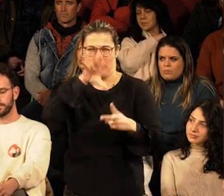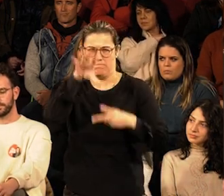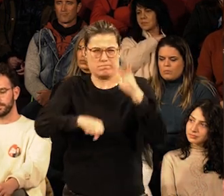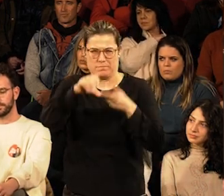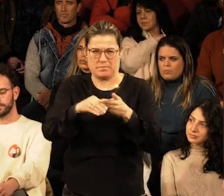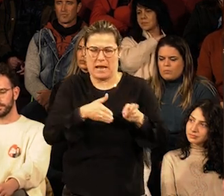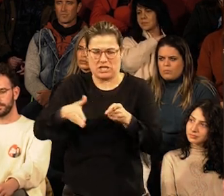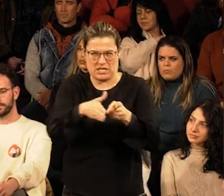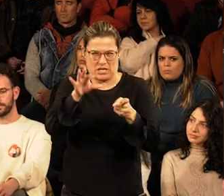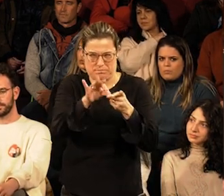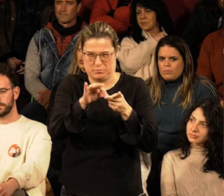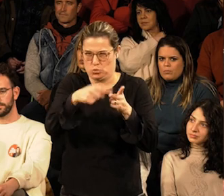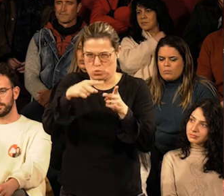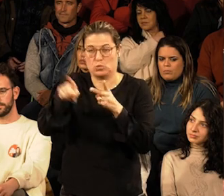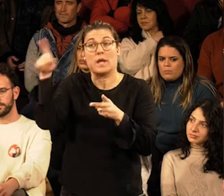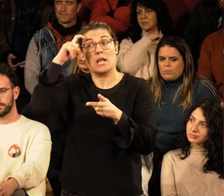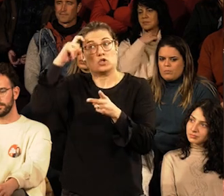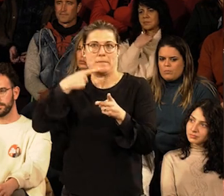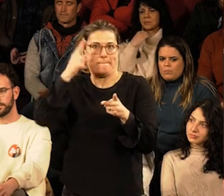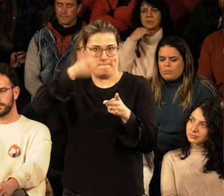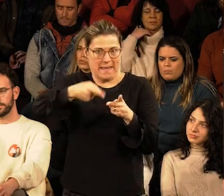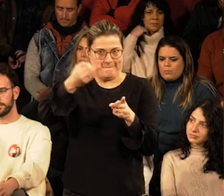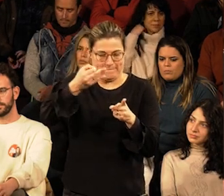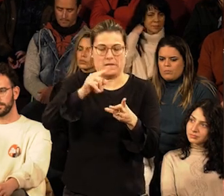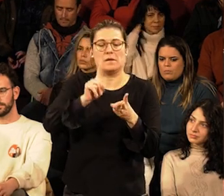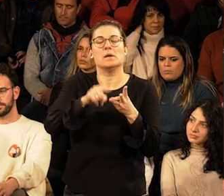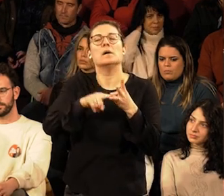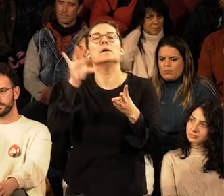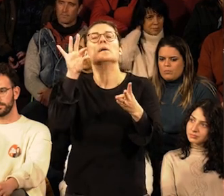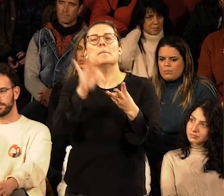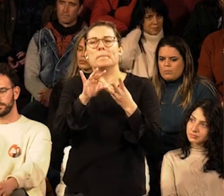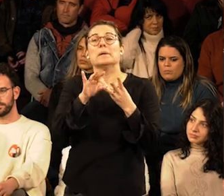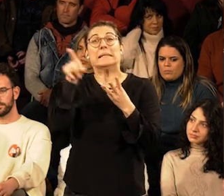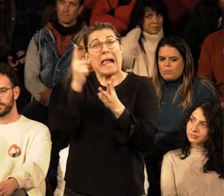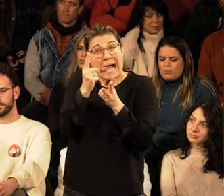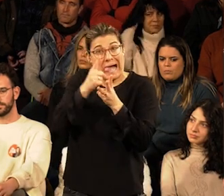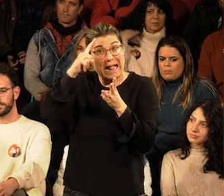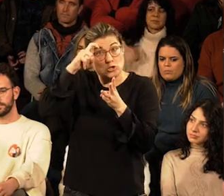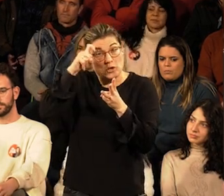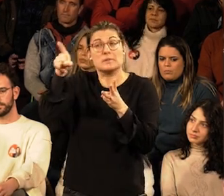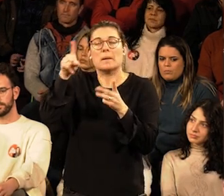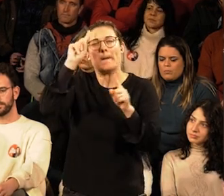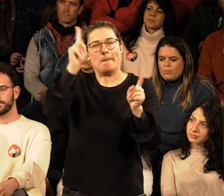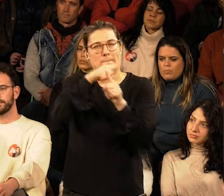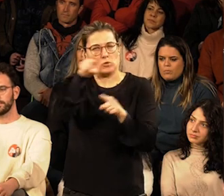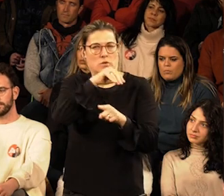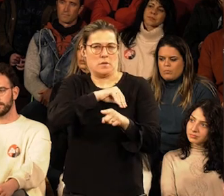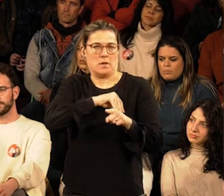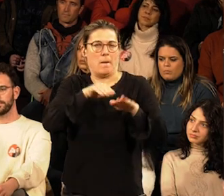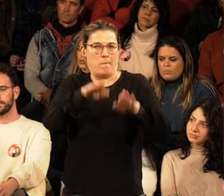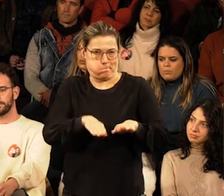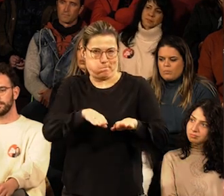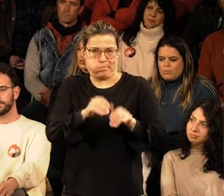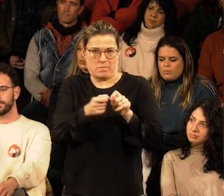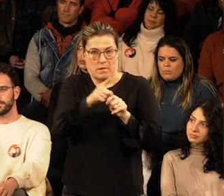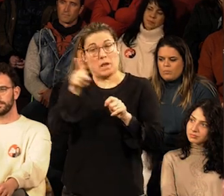estratégicos decretados por Sócrates e do congelamento que o mesmo Sócrates fez da carreira dos professores foi ele que